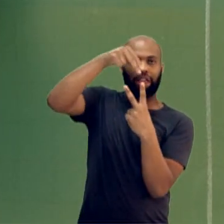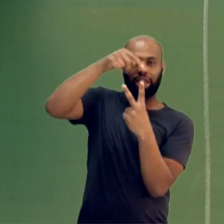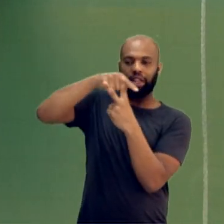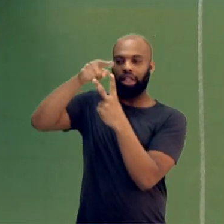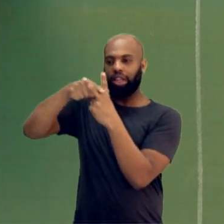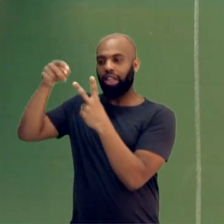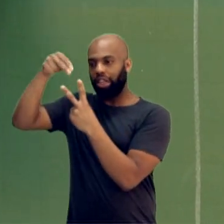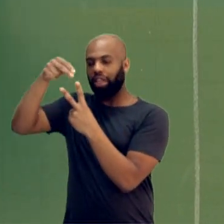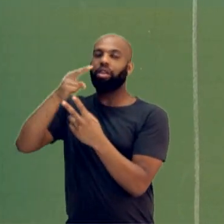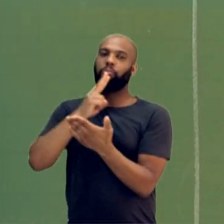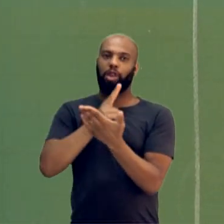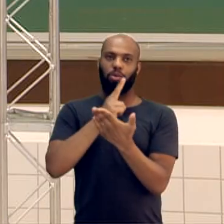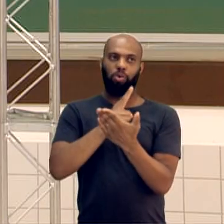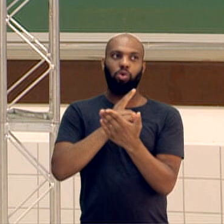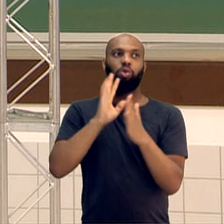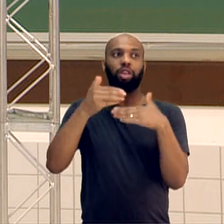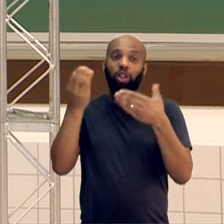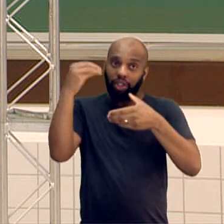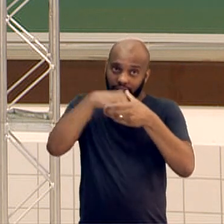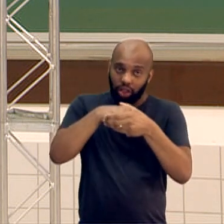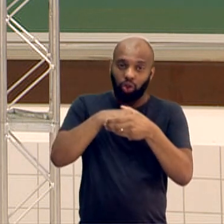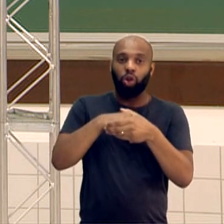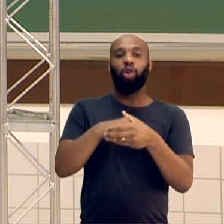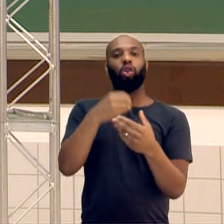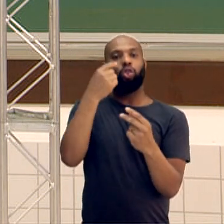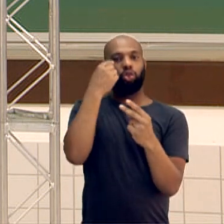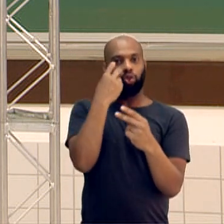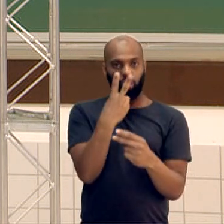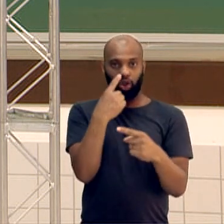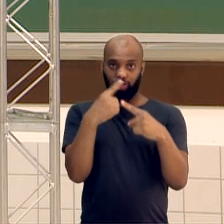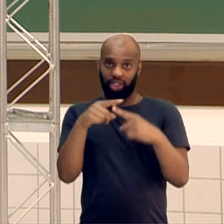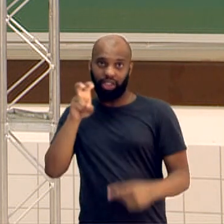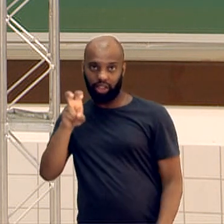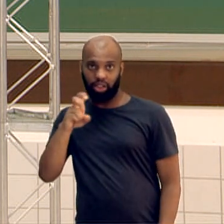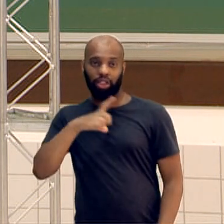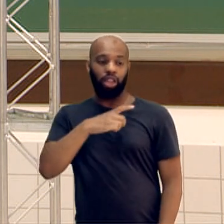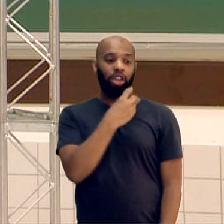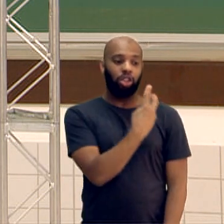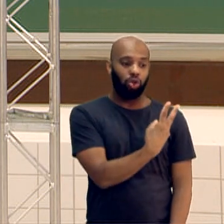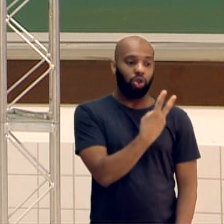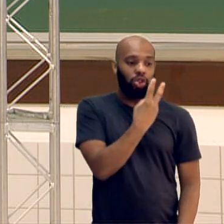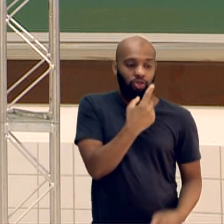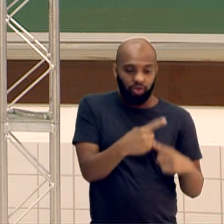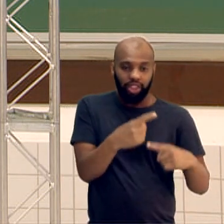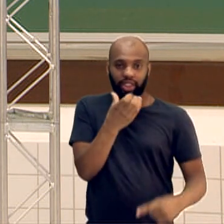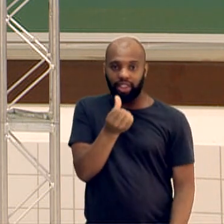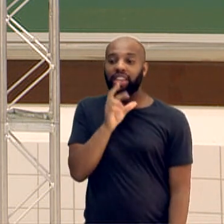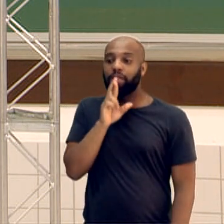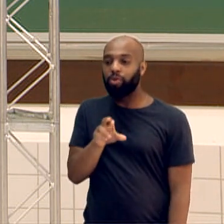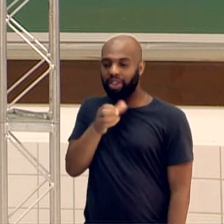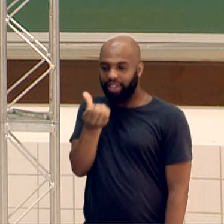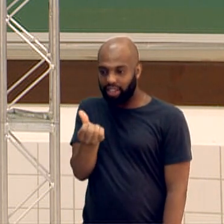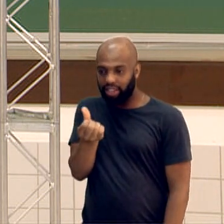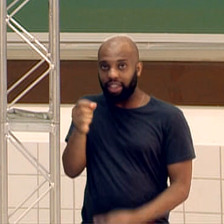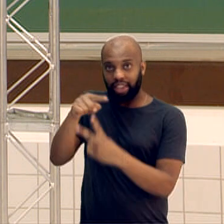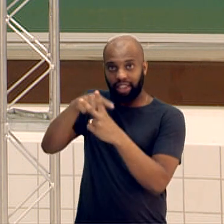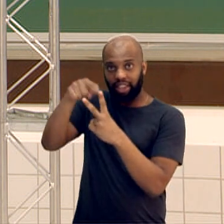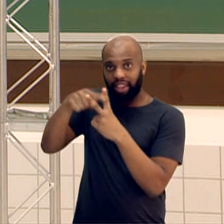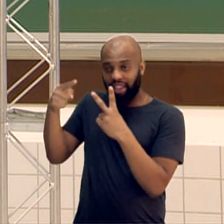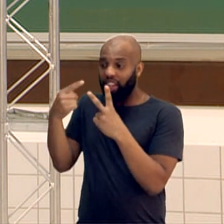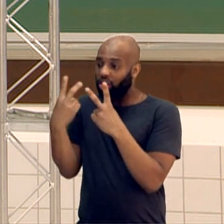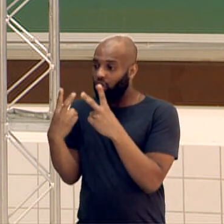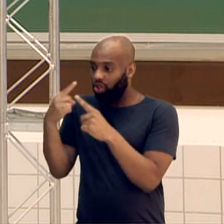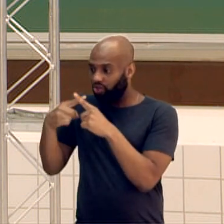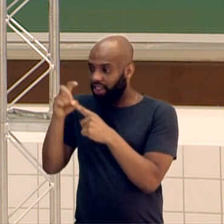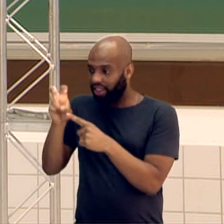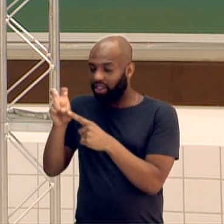2 vezes 5. Ou seja, nós temos então 2 vezes 3, 6. Raiz de 2 vezes